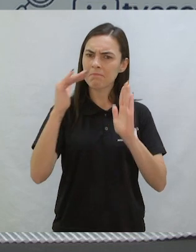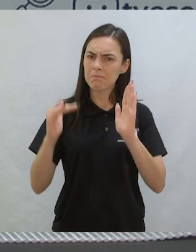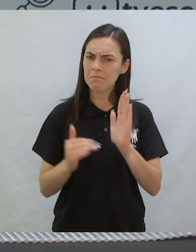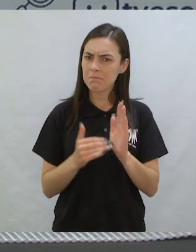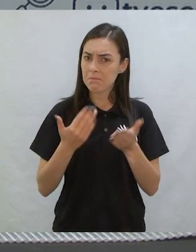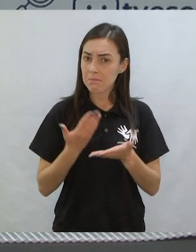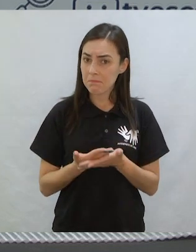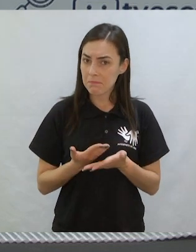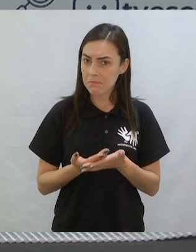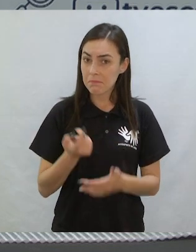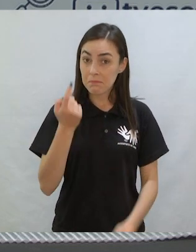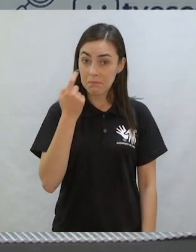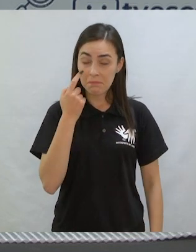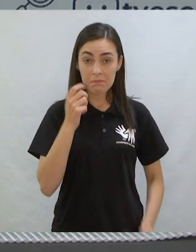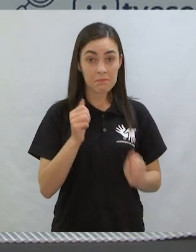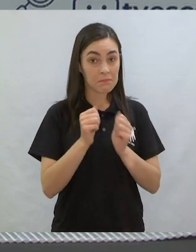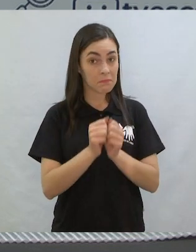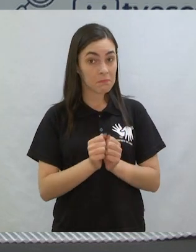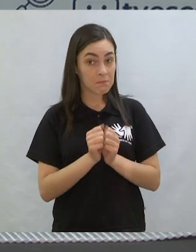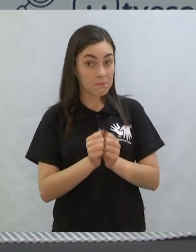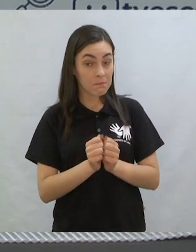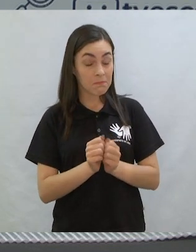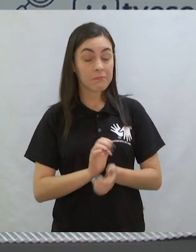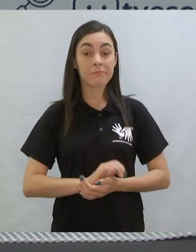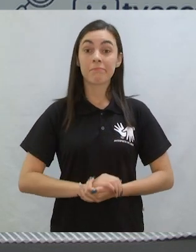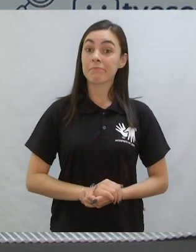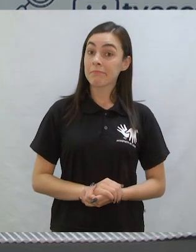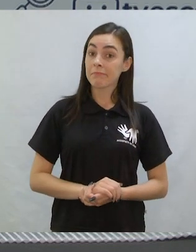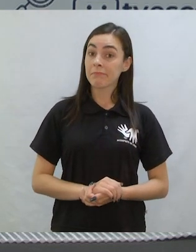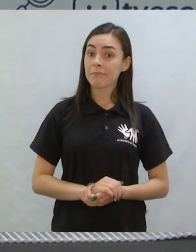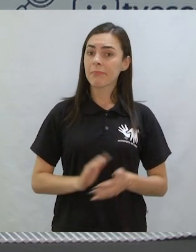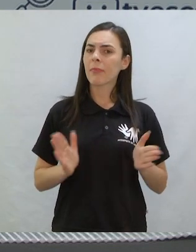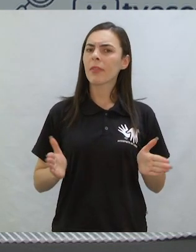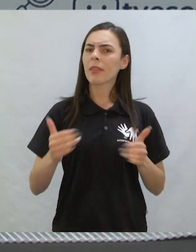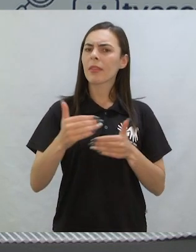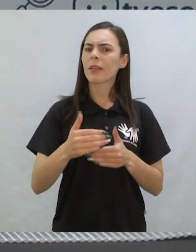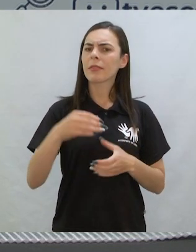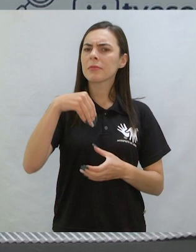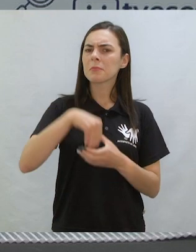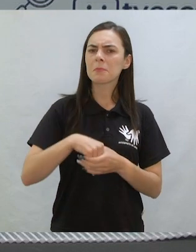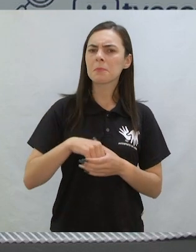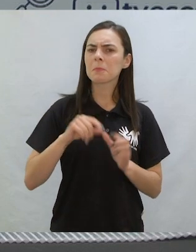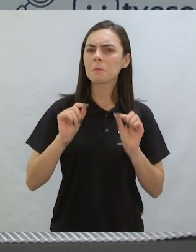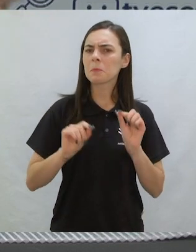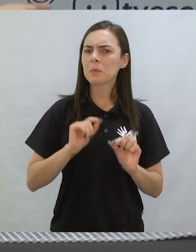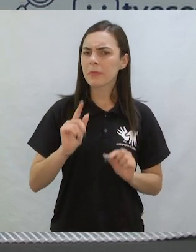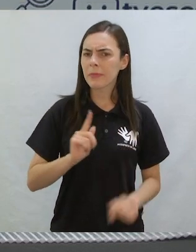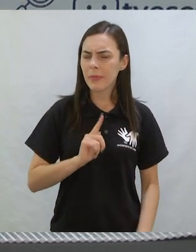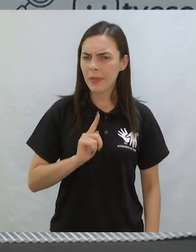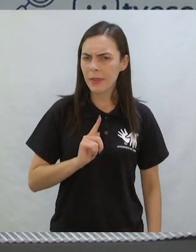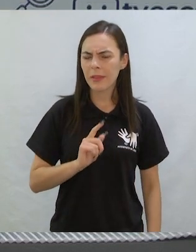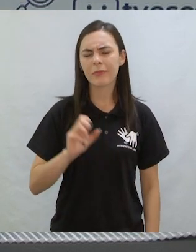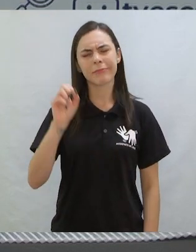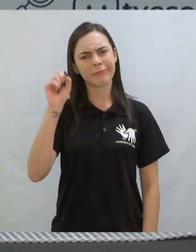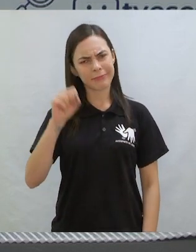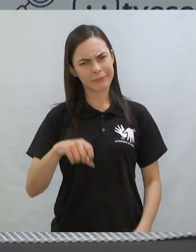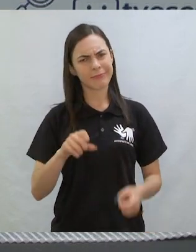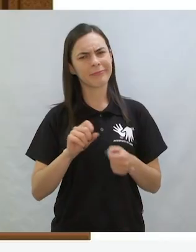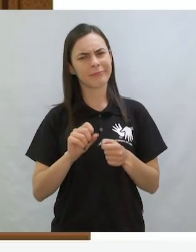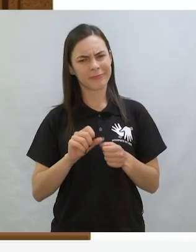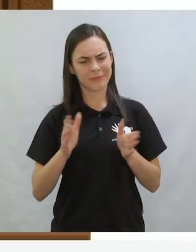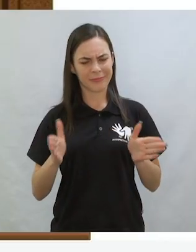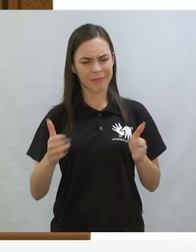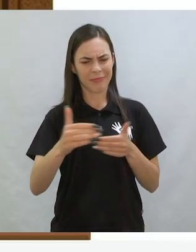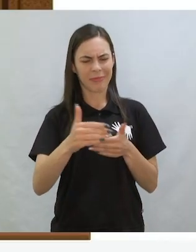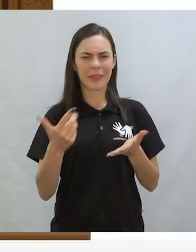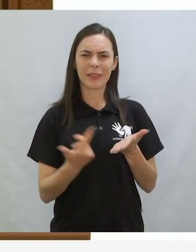nós fizemos hoje na nossa aula. Vamos ver juntos? O que tem na caixa? Nós fizemos? Fizemos. A professora